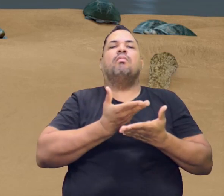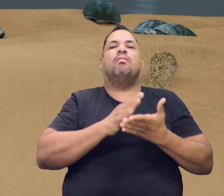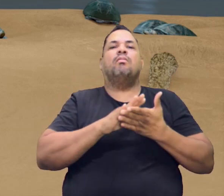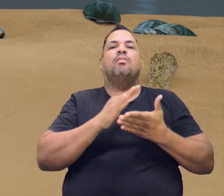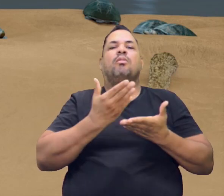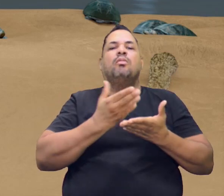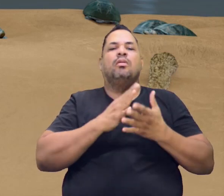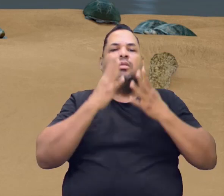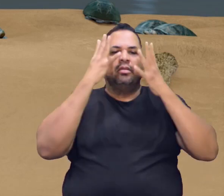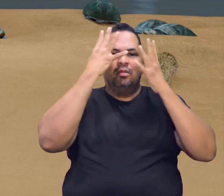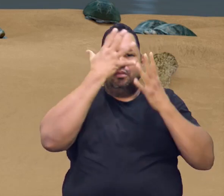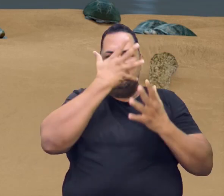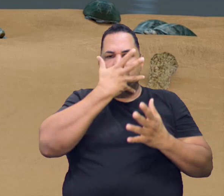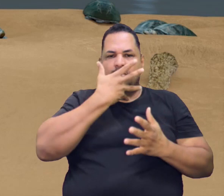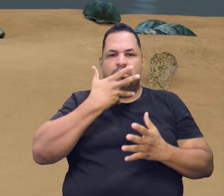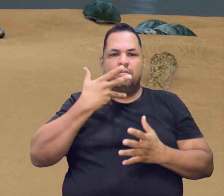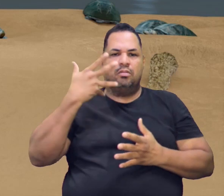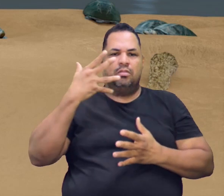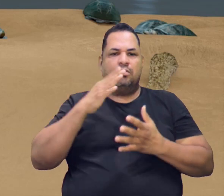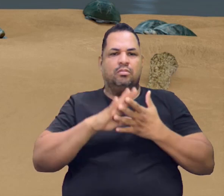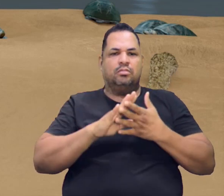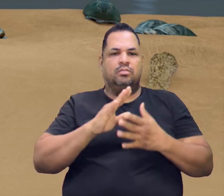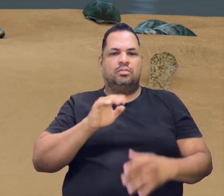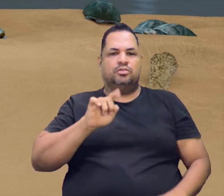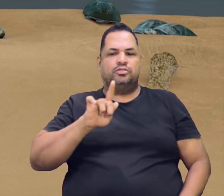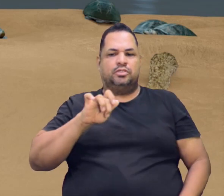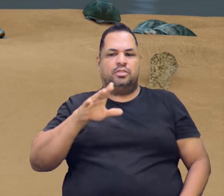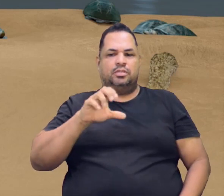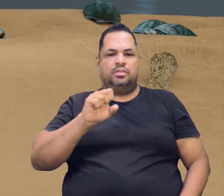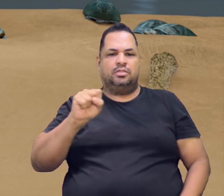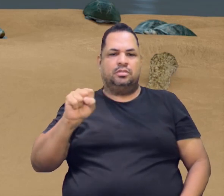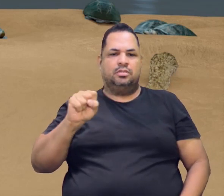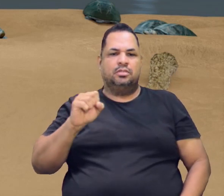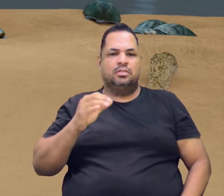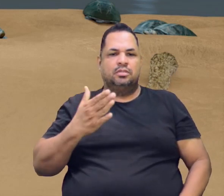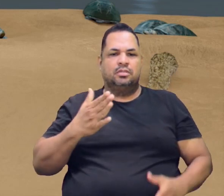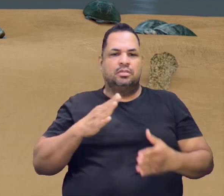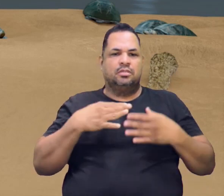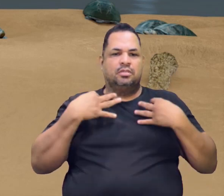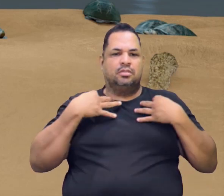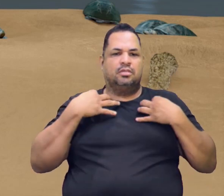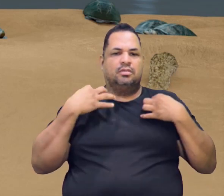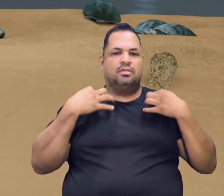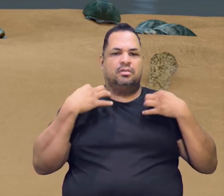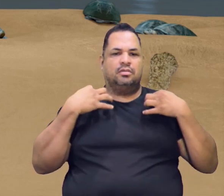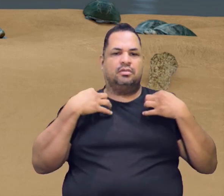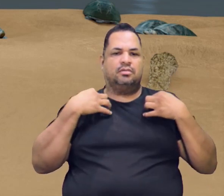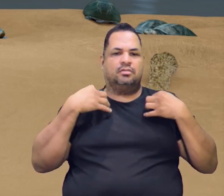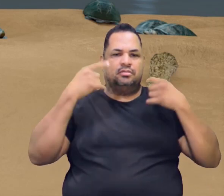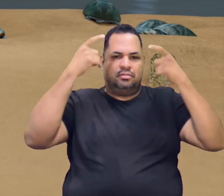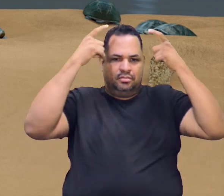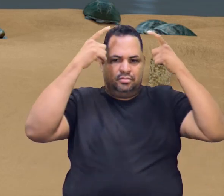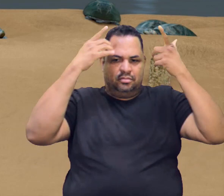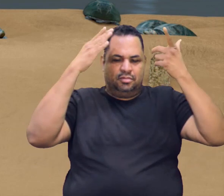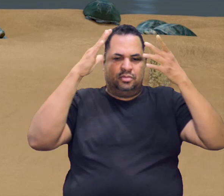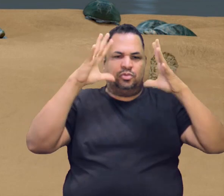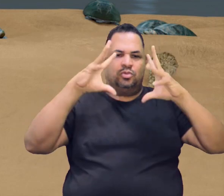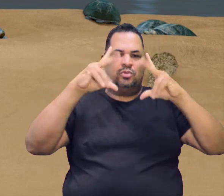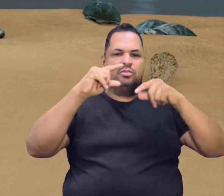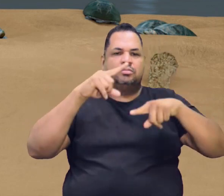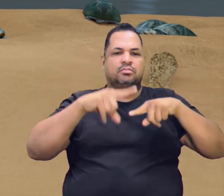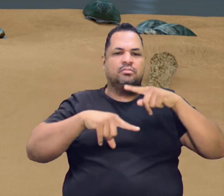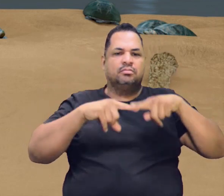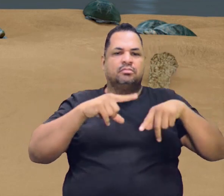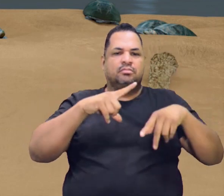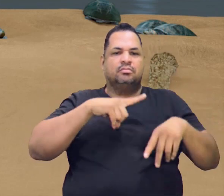mortuária com resina e gesso. Eu toquei. A gandola, o Kepler, todos